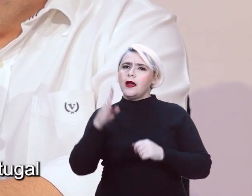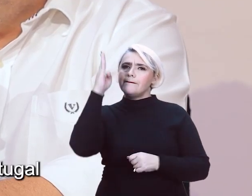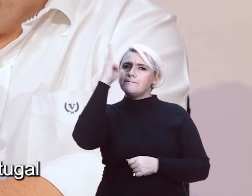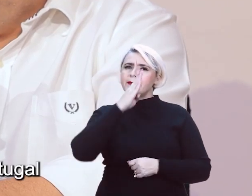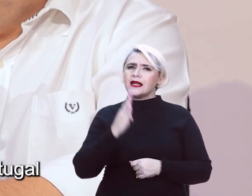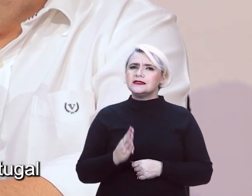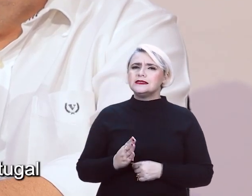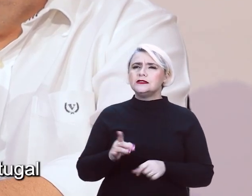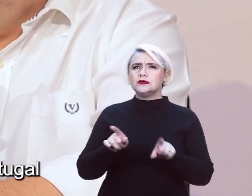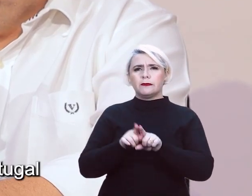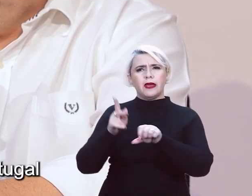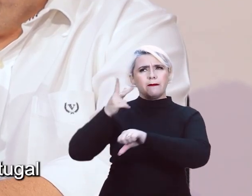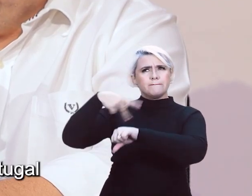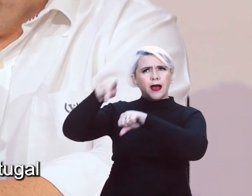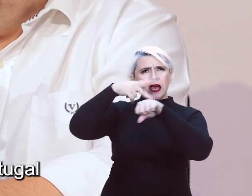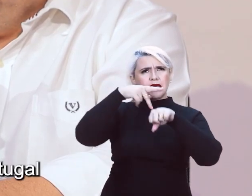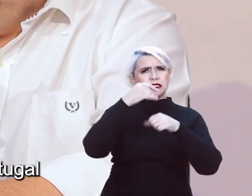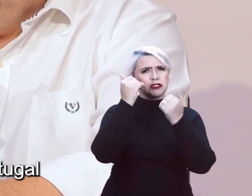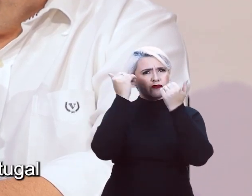de outros países,